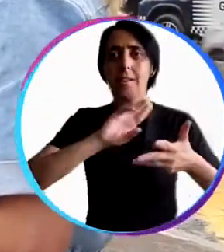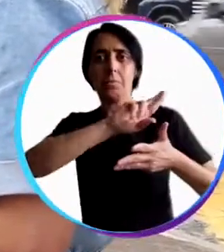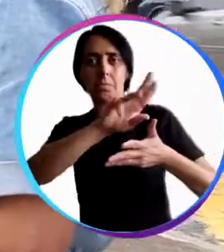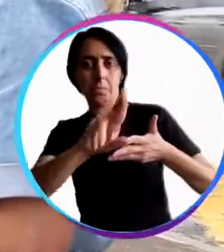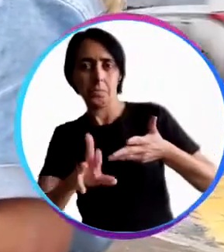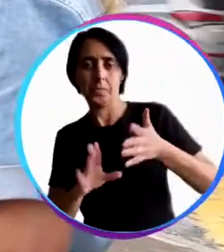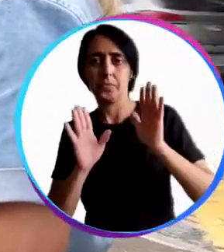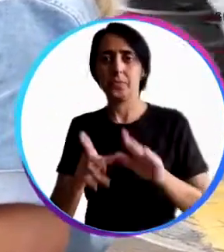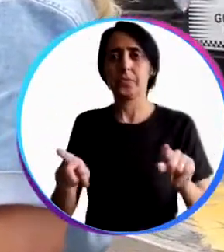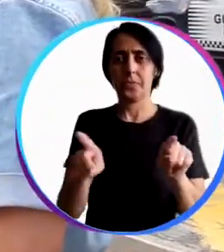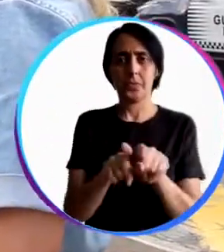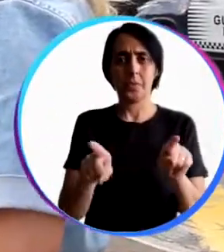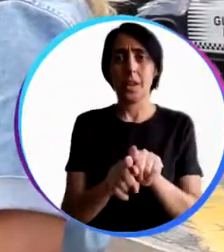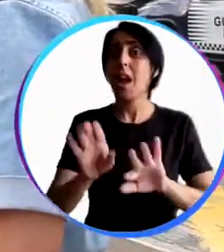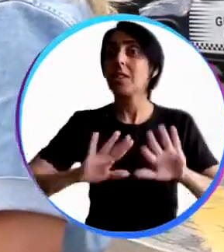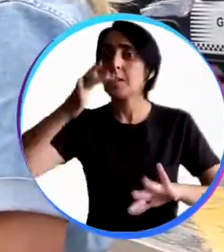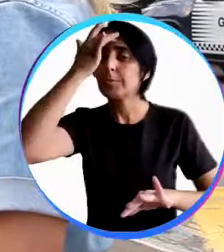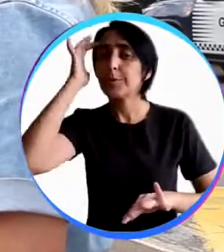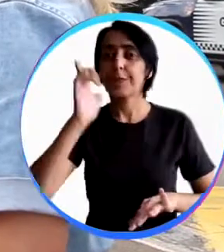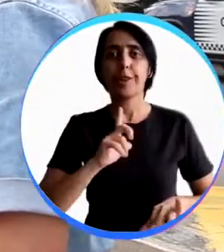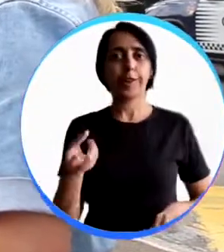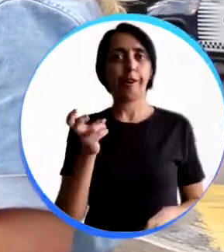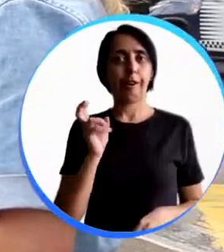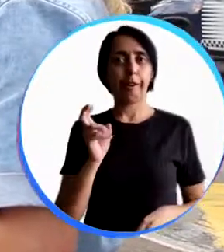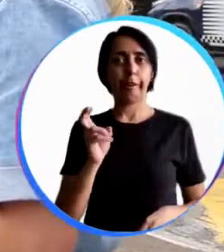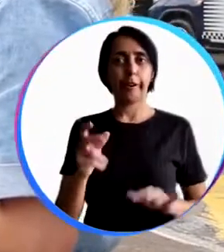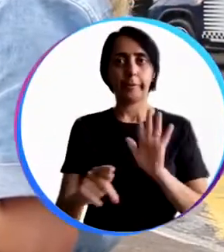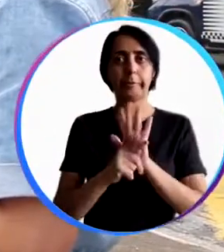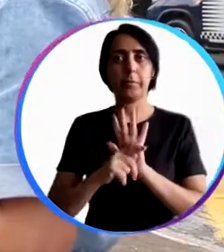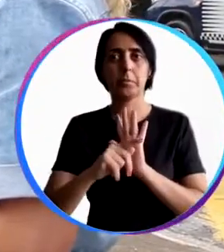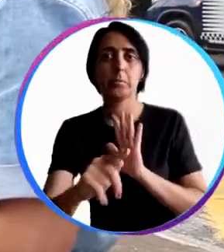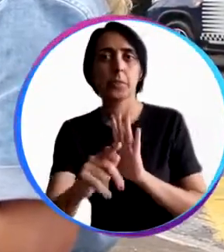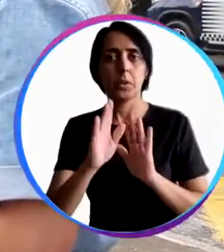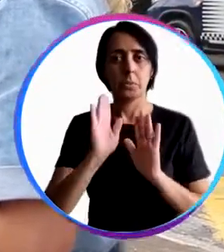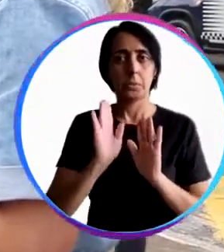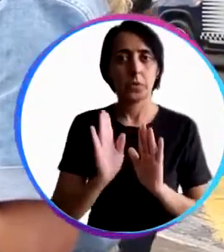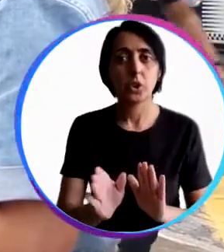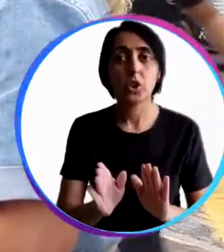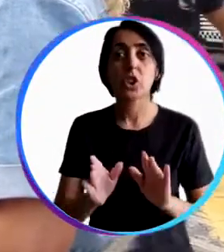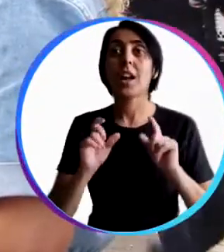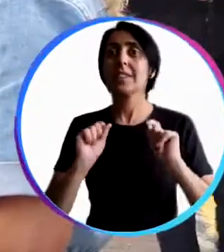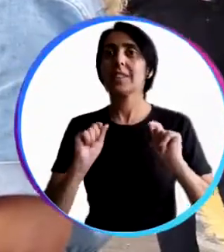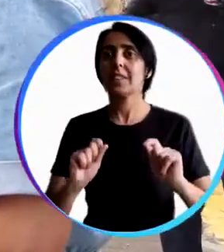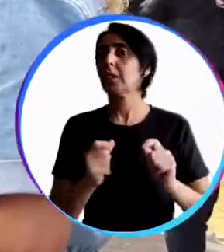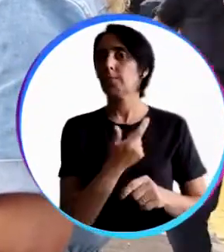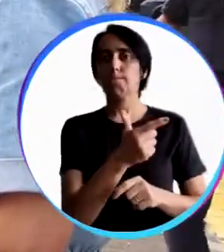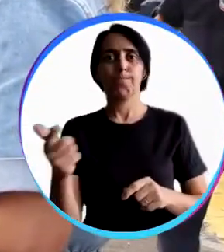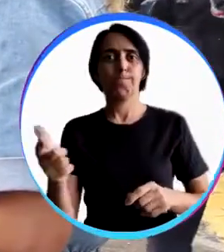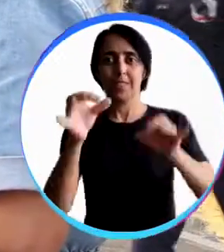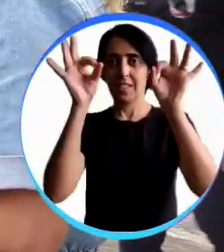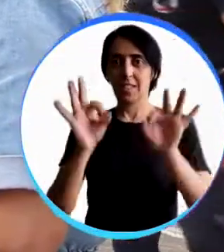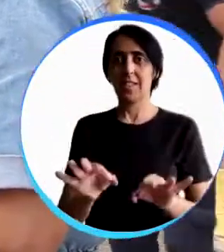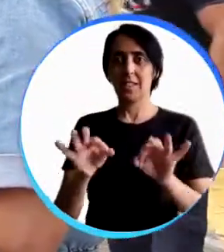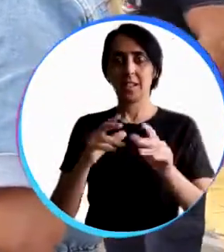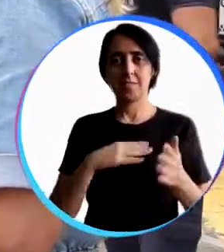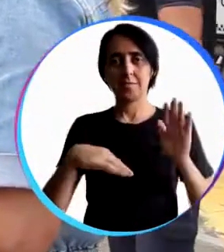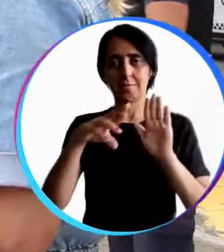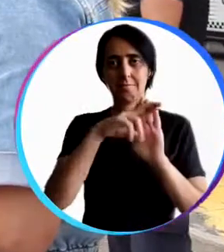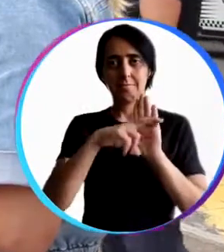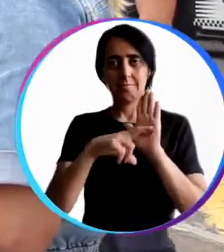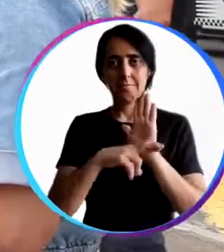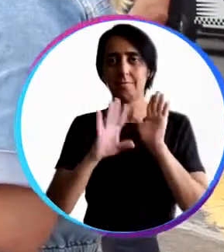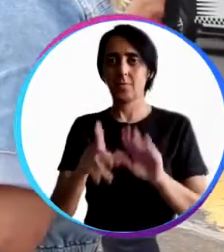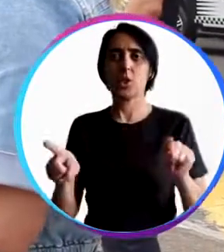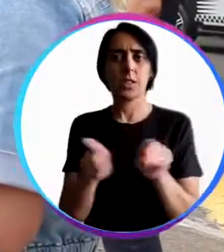armas que são controladas, né? Armas ilegais que são controladas pelo Exército Brasileiro, né? E também